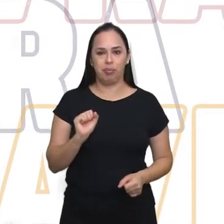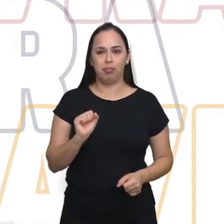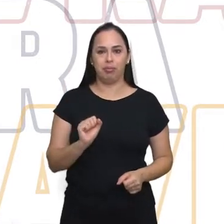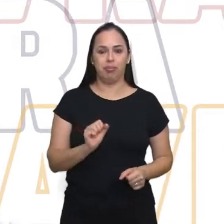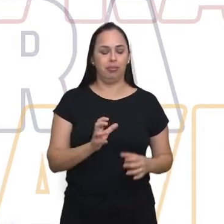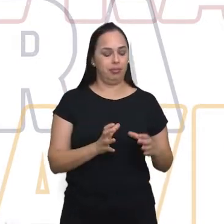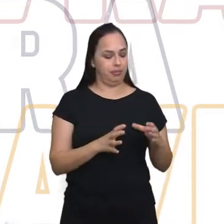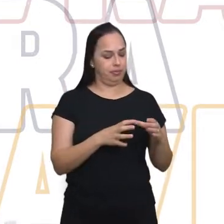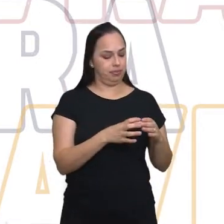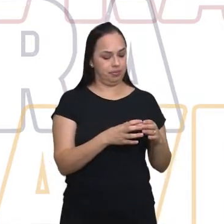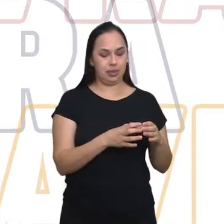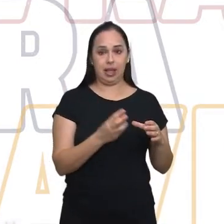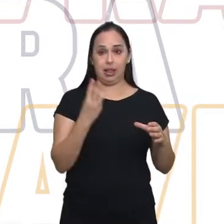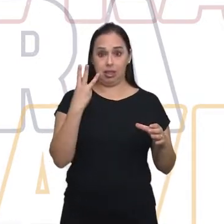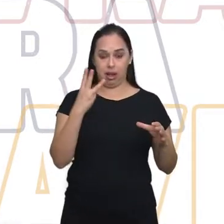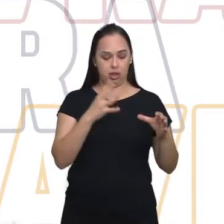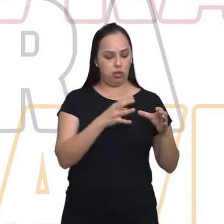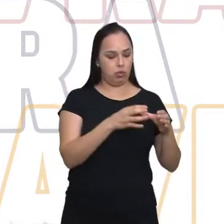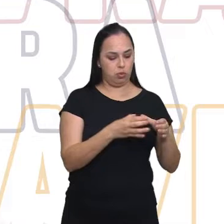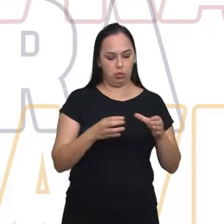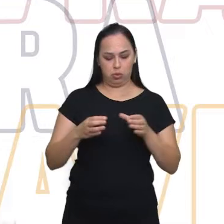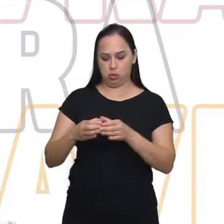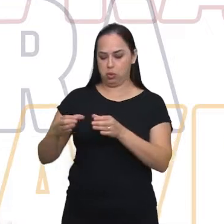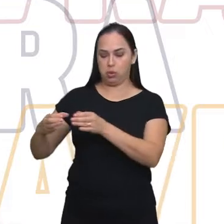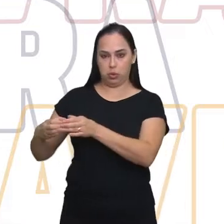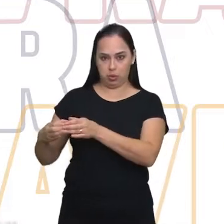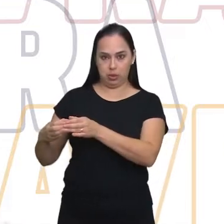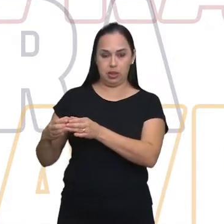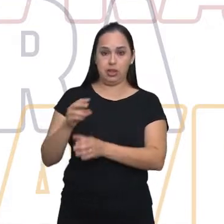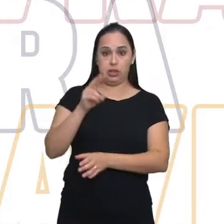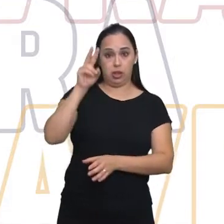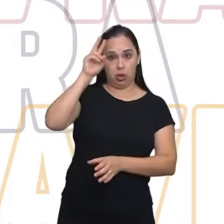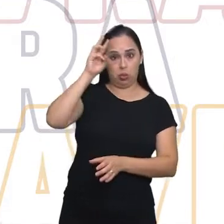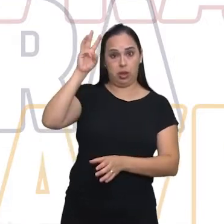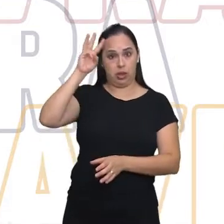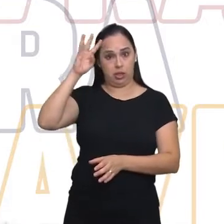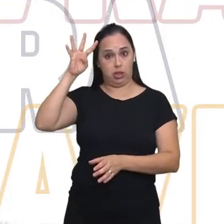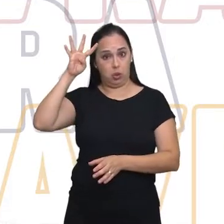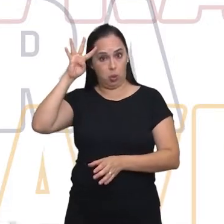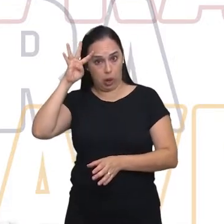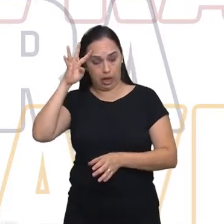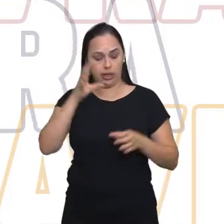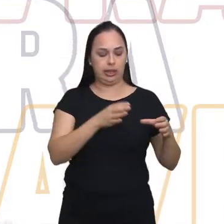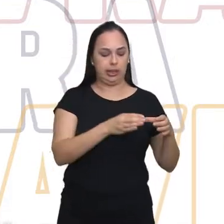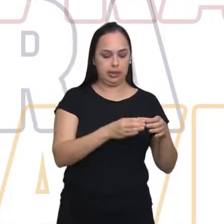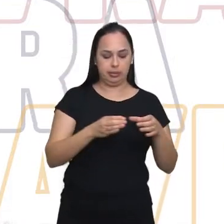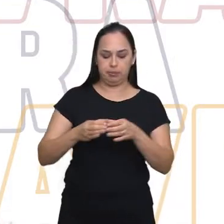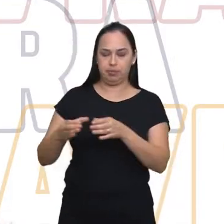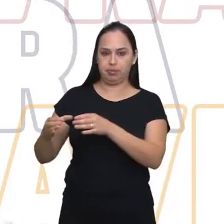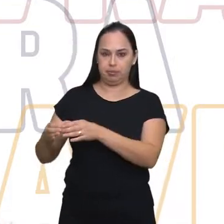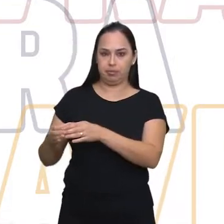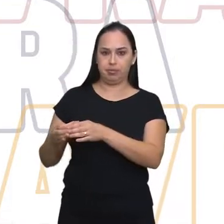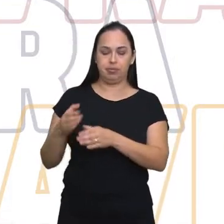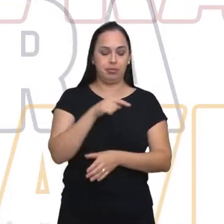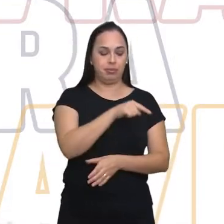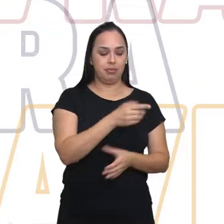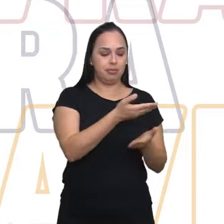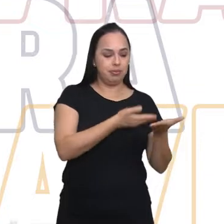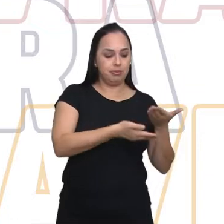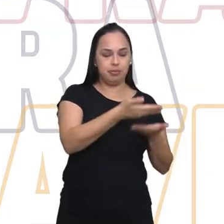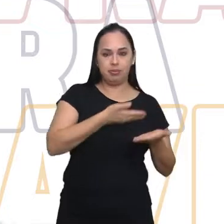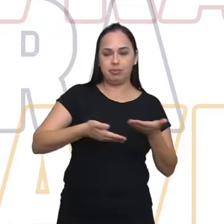de convívio. São 3 grupos durante a semana, segunda, terça e quarta. E após o grupo,